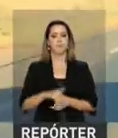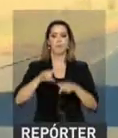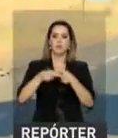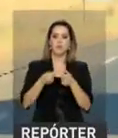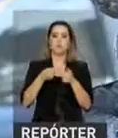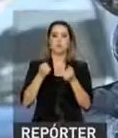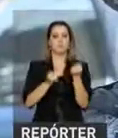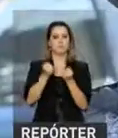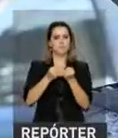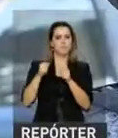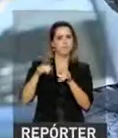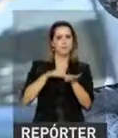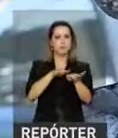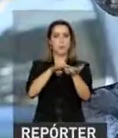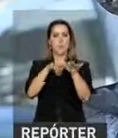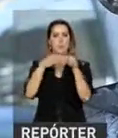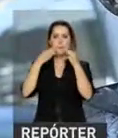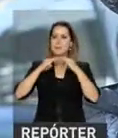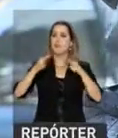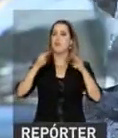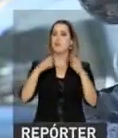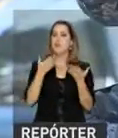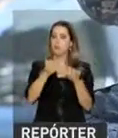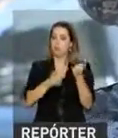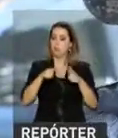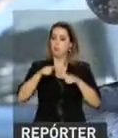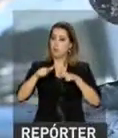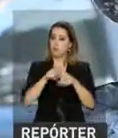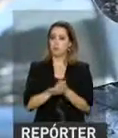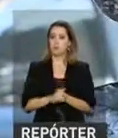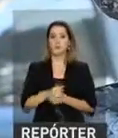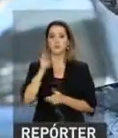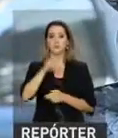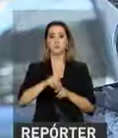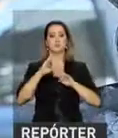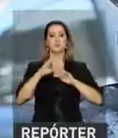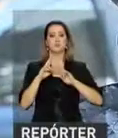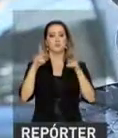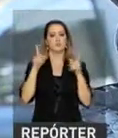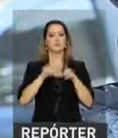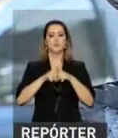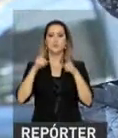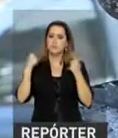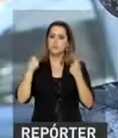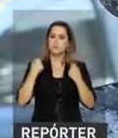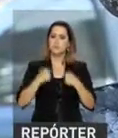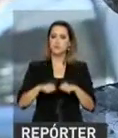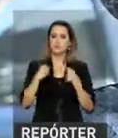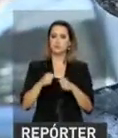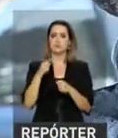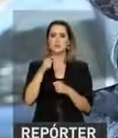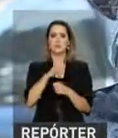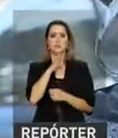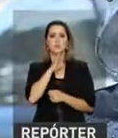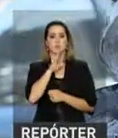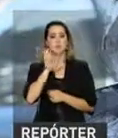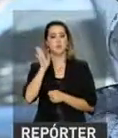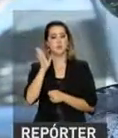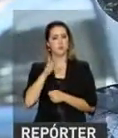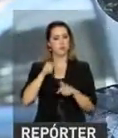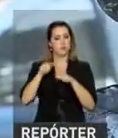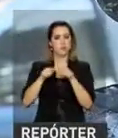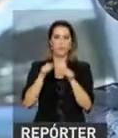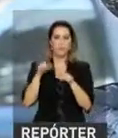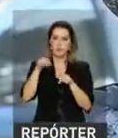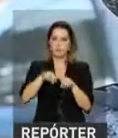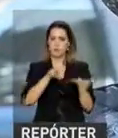saíram em missão. Apesar de ser um pouco diferenciada das demais, mas devido já a esse conhecimento que adquirimos ao longo dessa